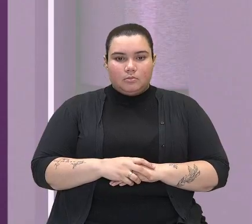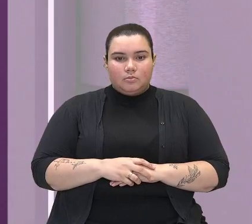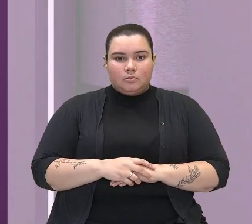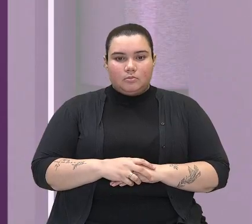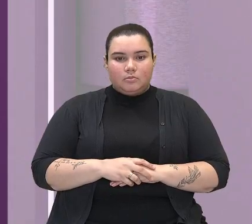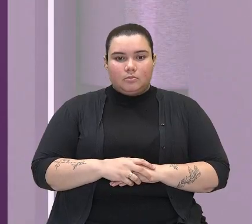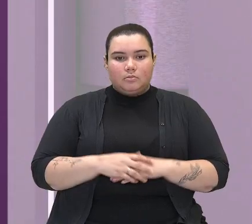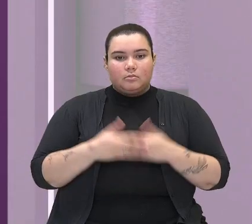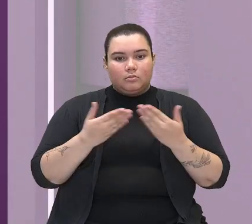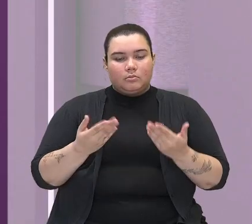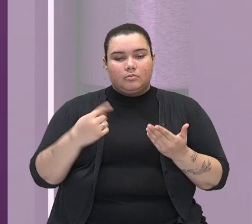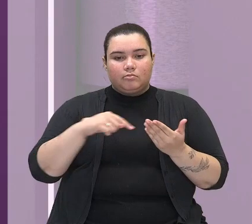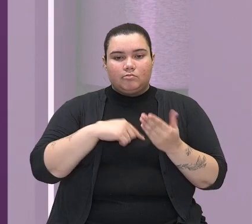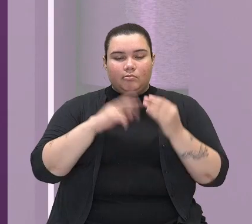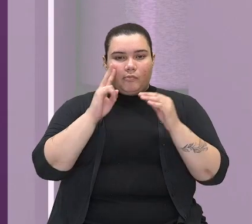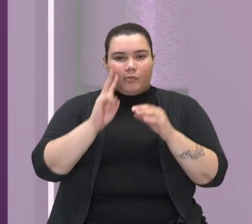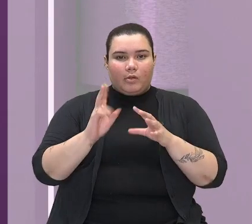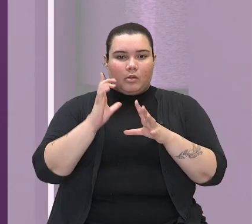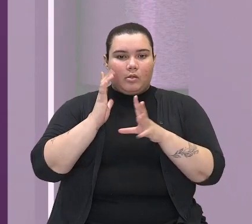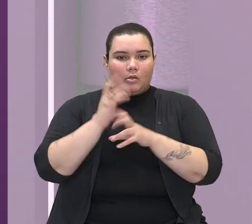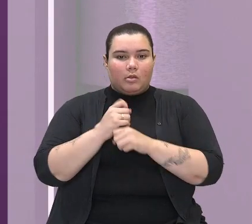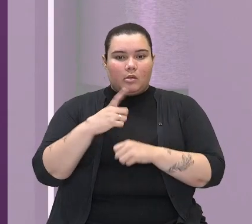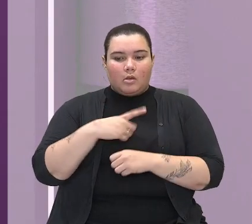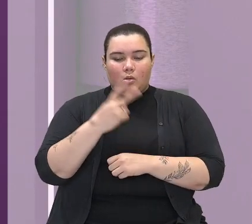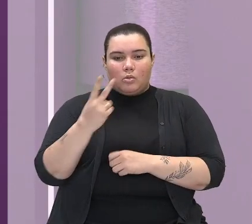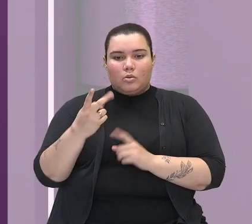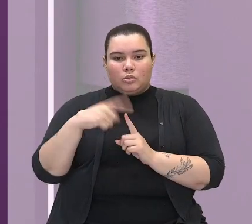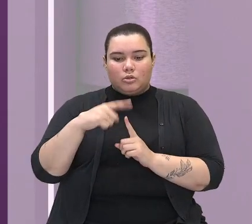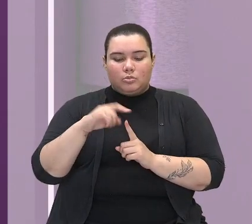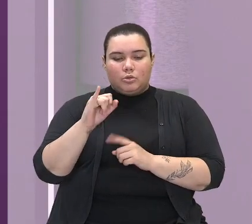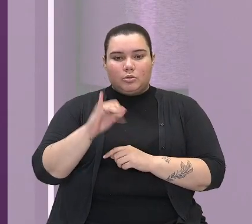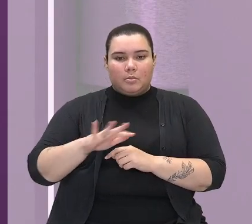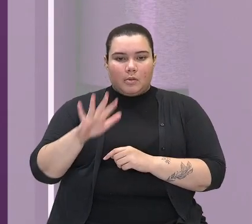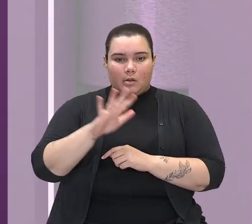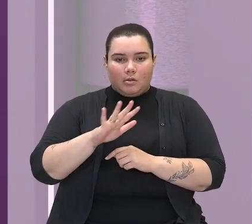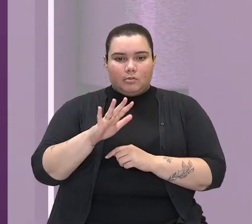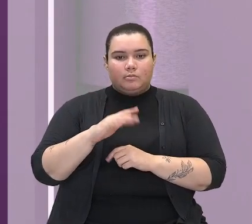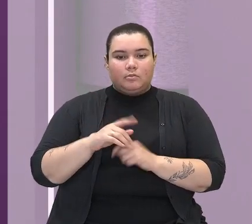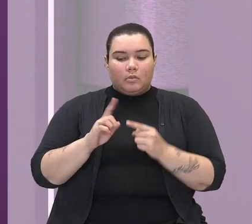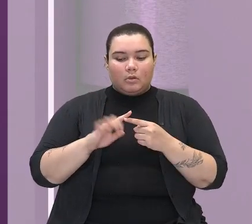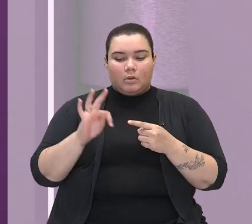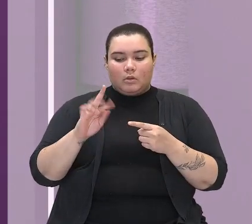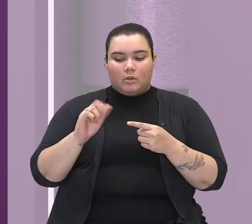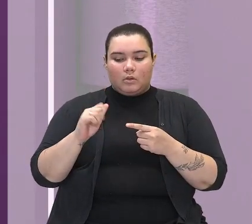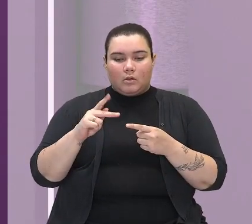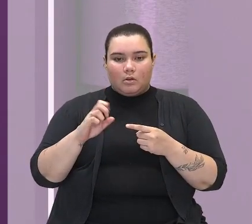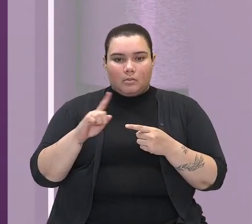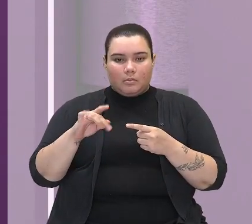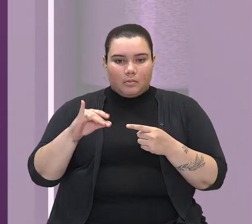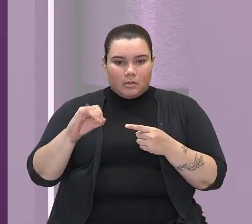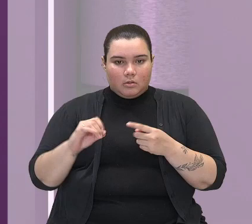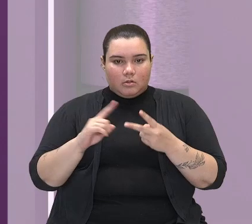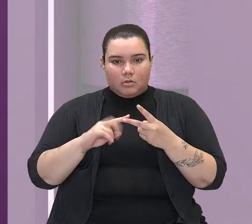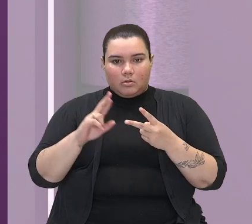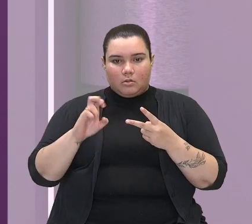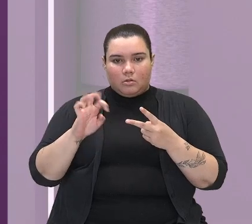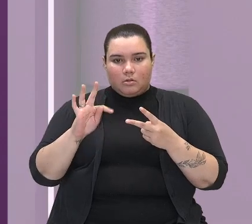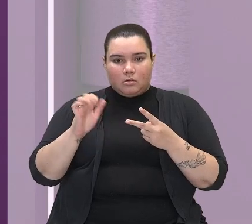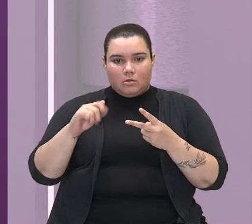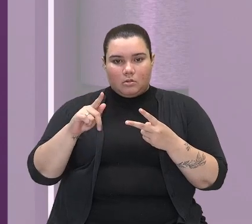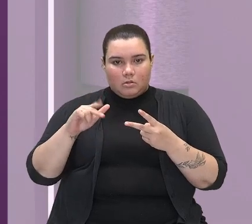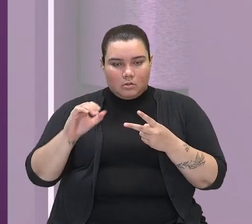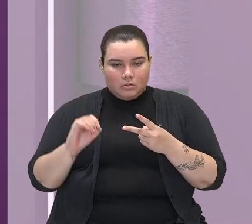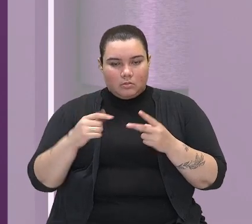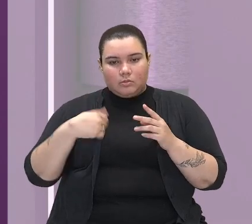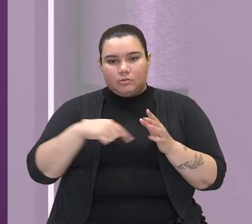Então, só nessa questão a gente trabalhou aí 2 quadriláteros, né? Trabalhamos aí a área do trapézio e também a área do retângulo. A gente já